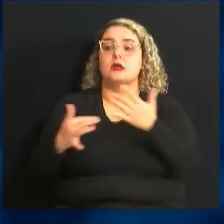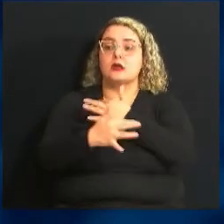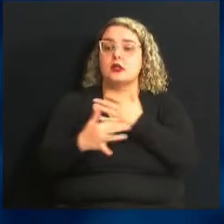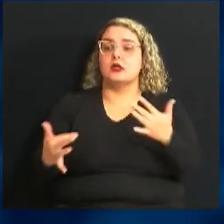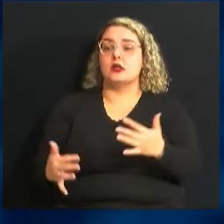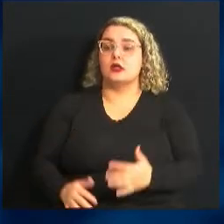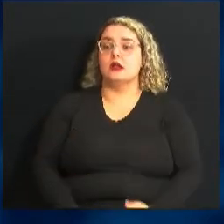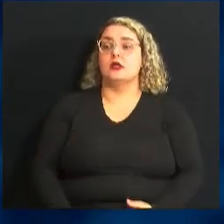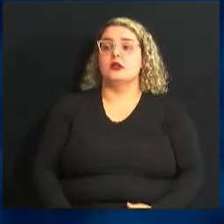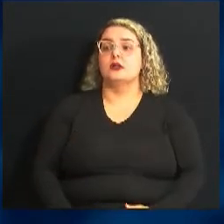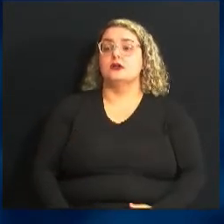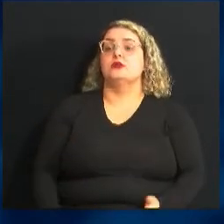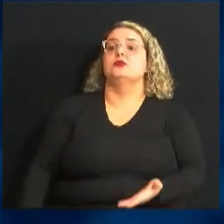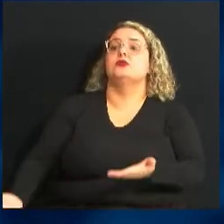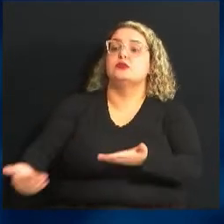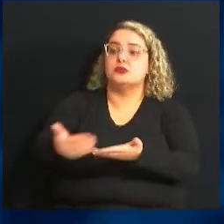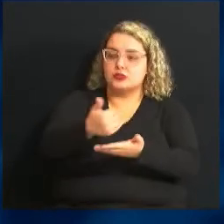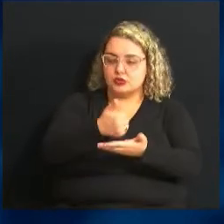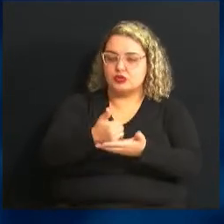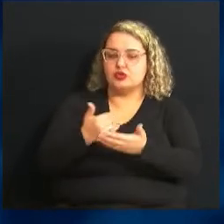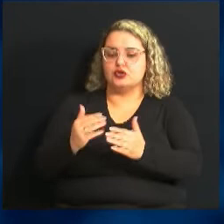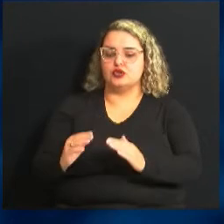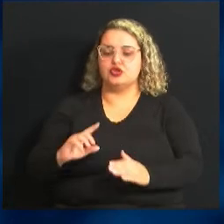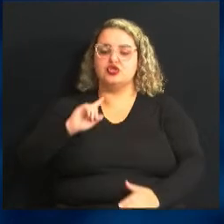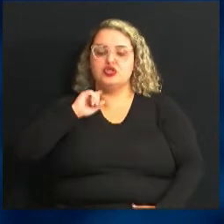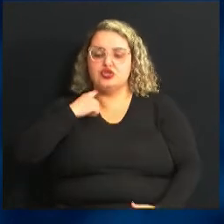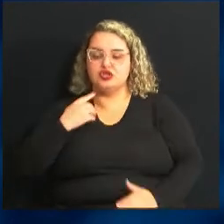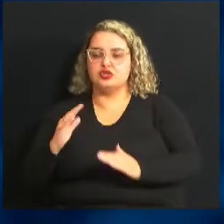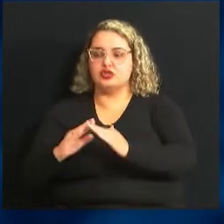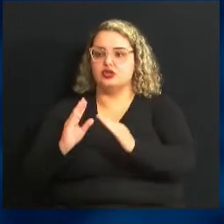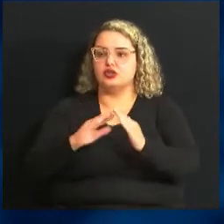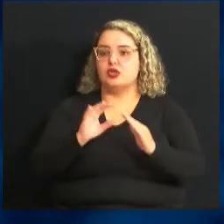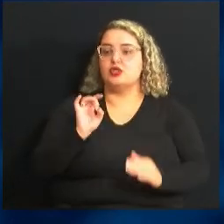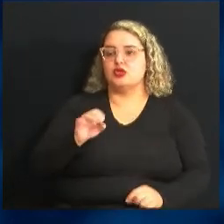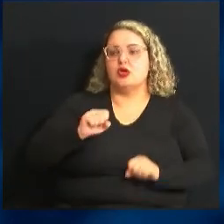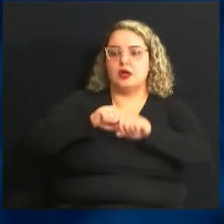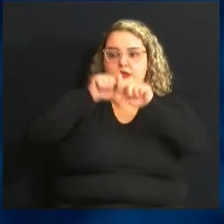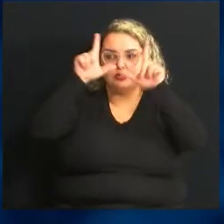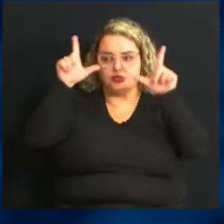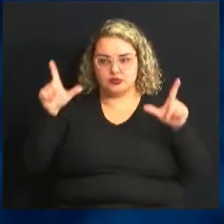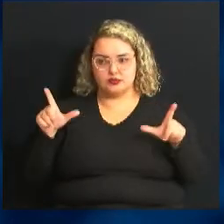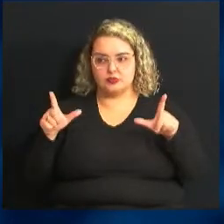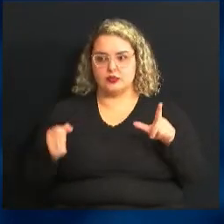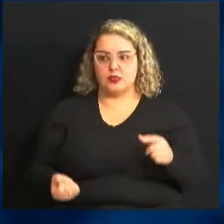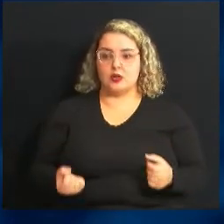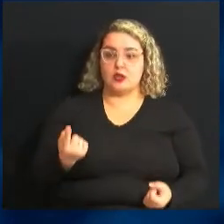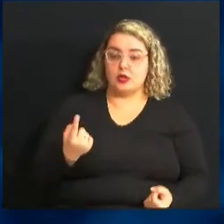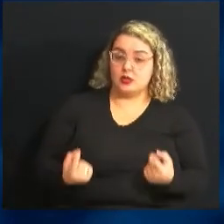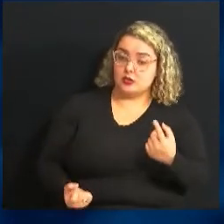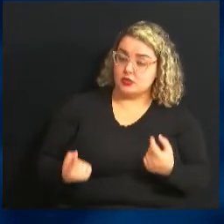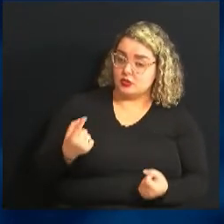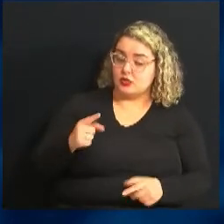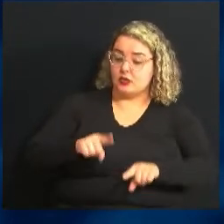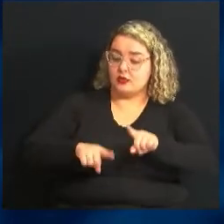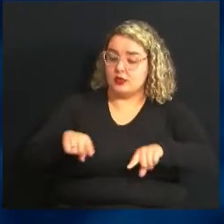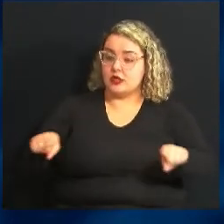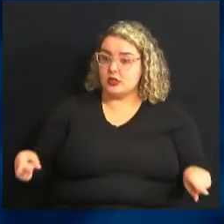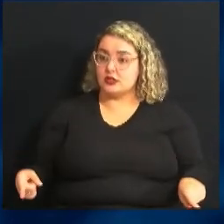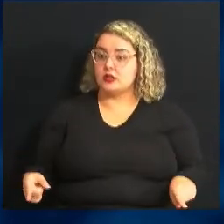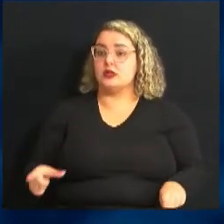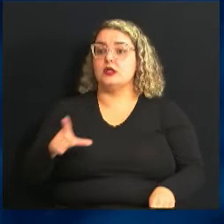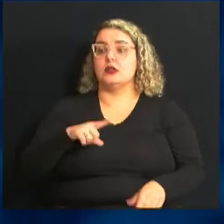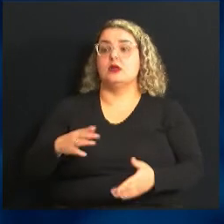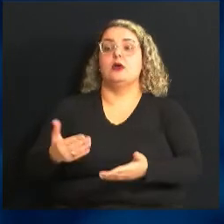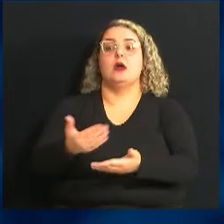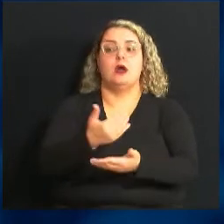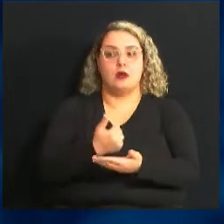A coleta de lixo domiciliar, somente a diurna nos setores alternados. E temos ainda a coleta seletiva que